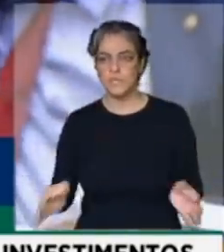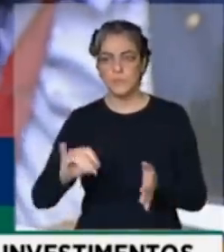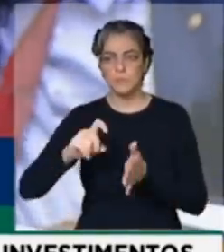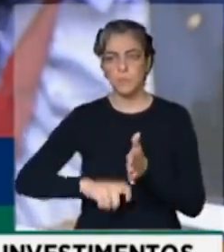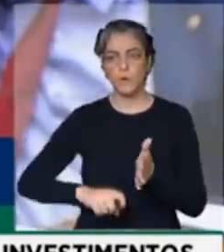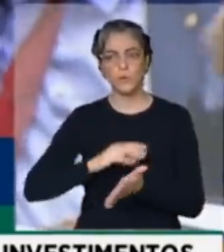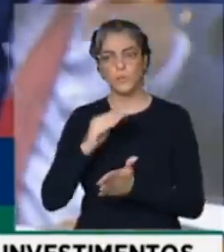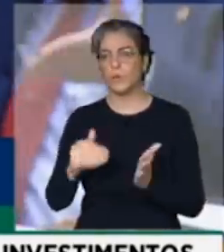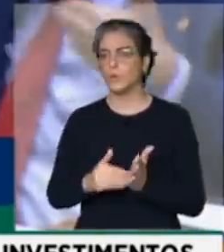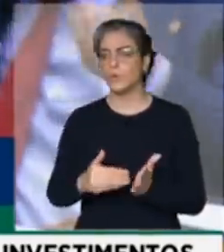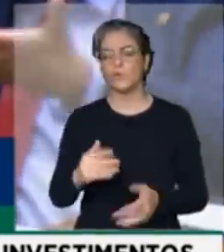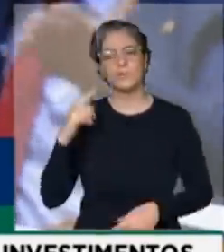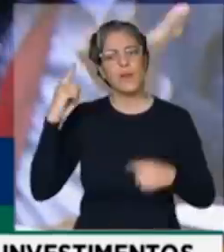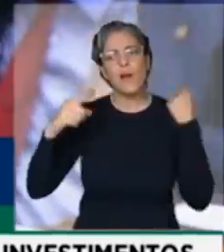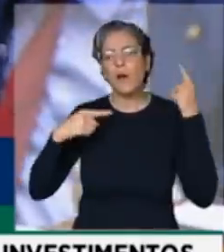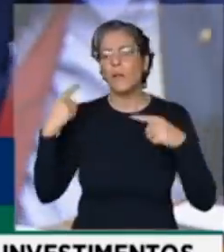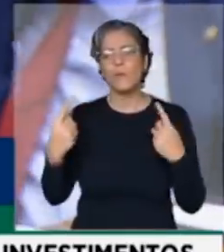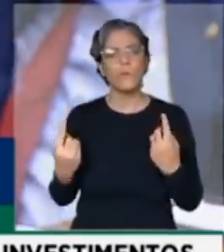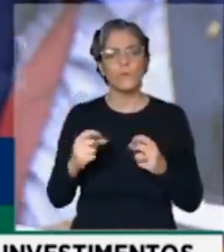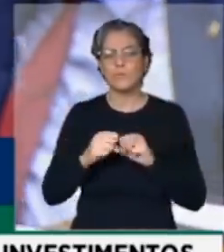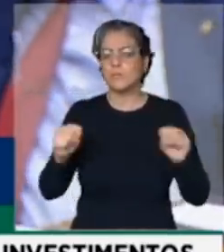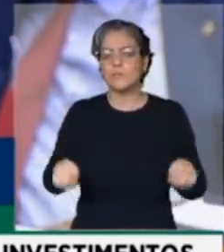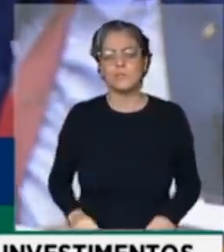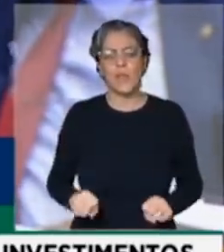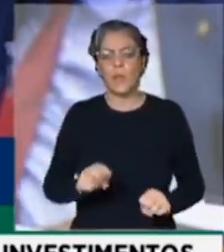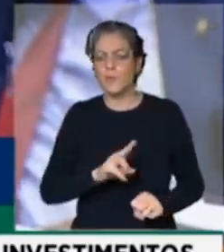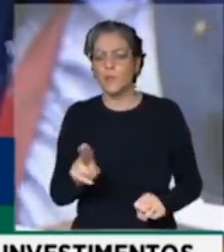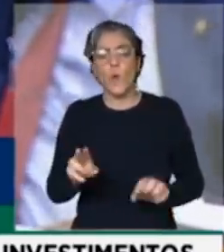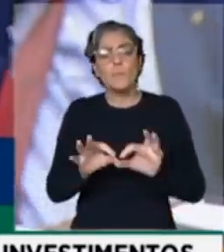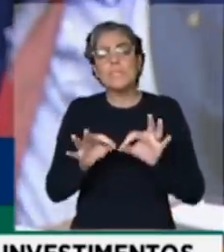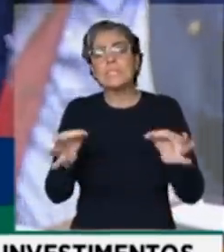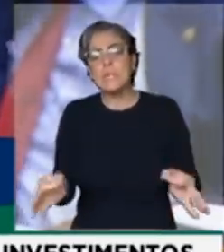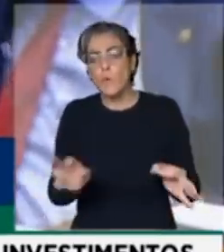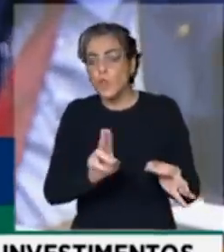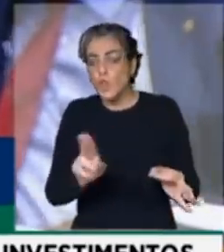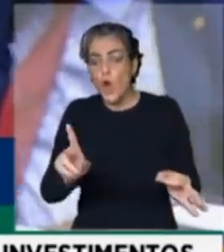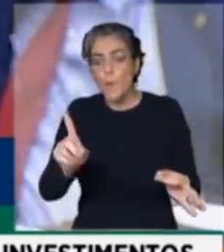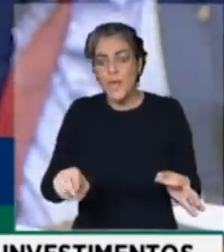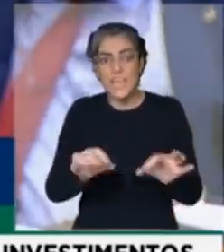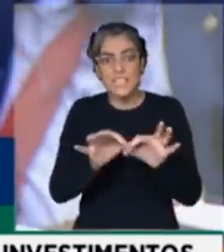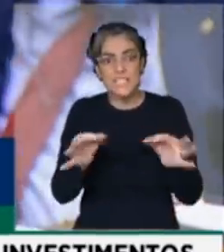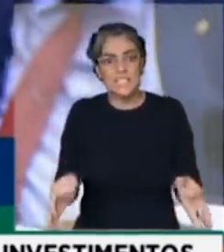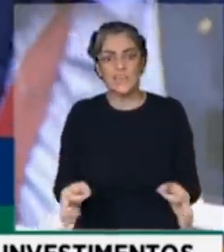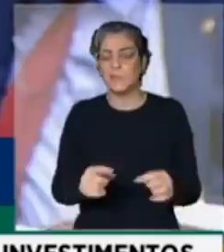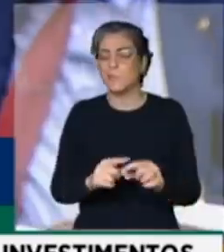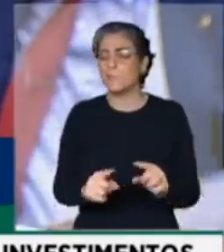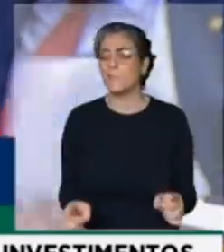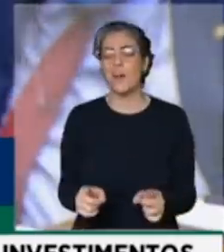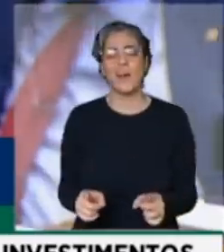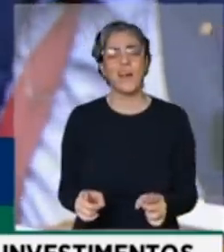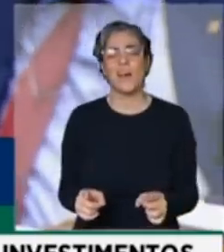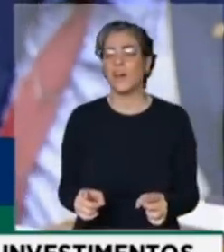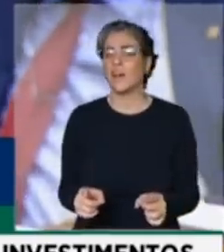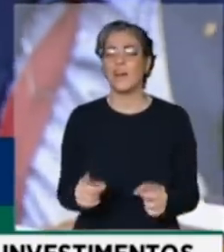setores. É uma maluquice que a gente tenha um sistema que se chama simples, né, para facilitar para o pequeno empresário, mas que para todo o